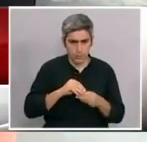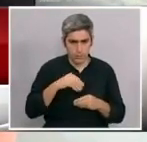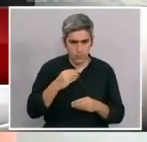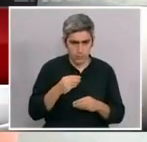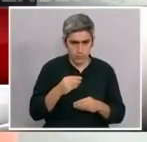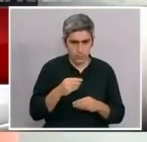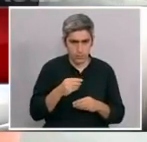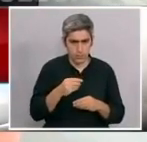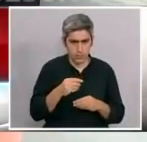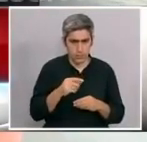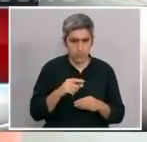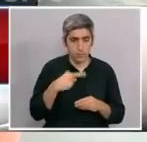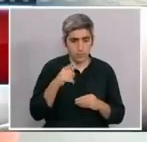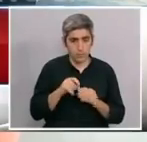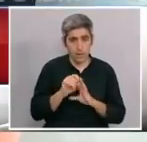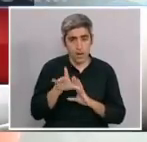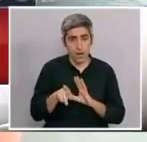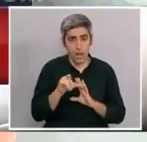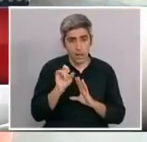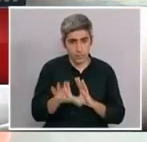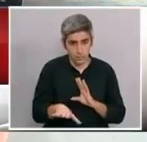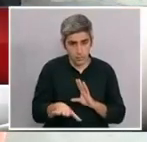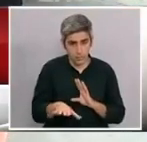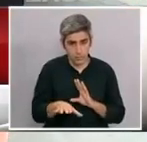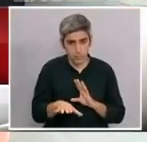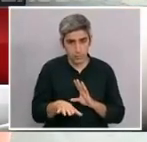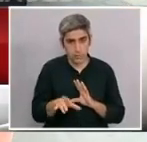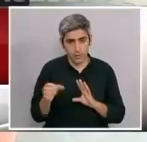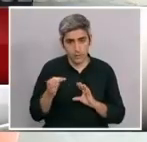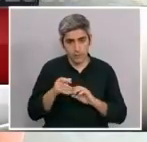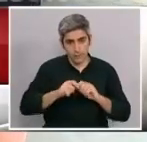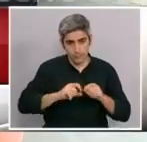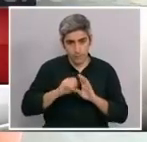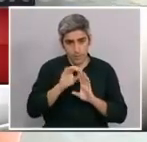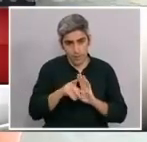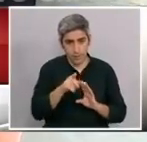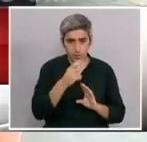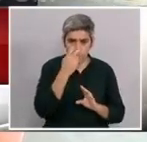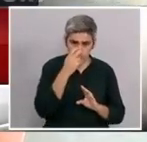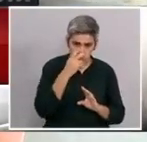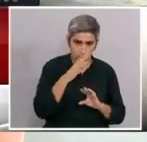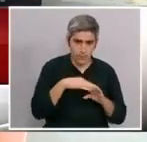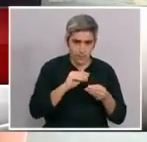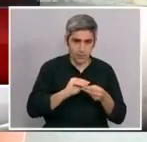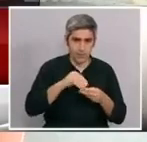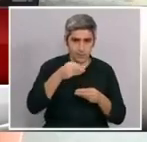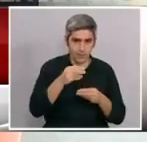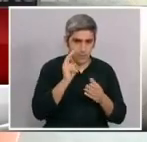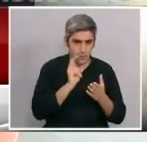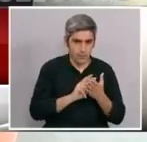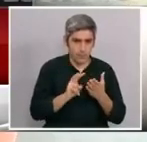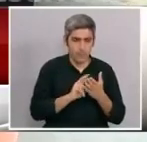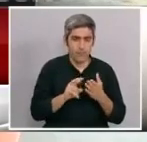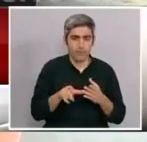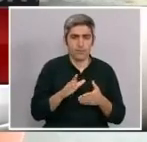A gente é que as abria, mas era depois de já estarem no caixote. Ela deitava-as fora e vocês tinham curiosidade, naturalmente, iam ao caixote para procurar